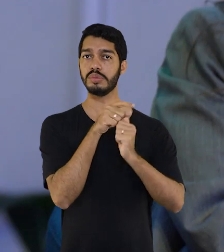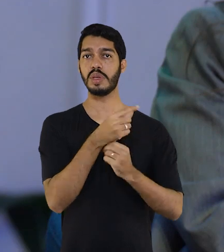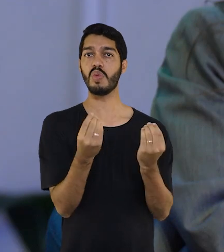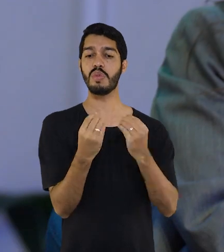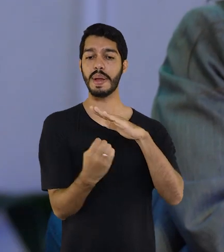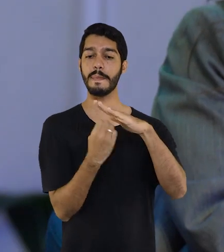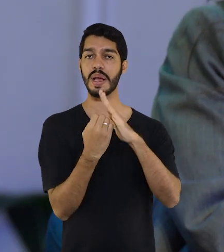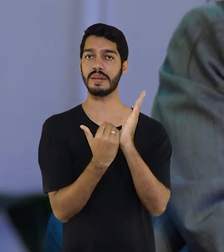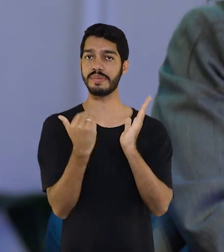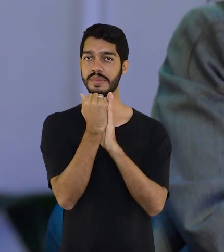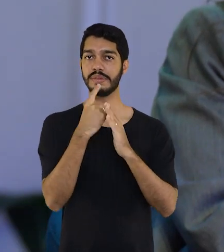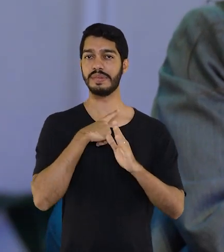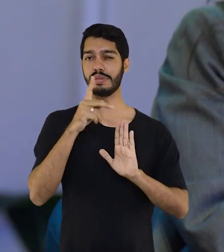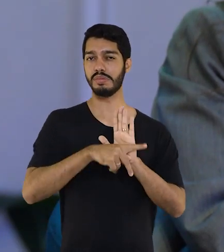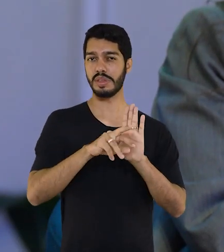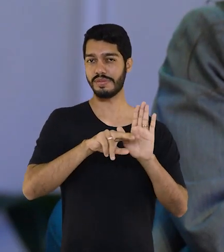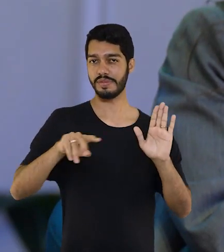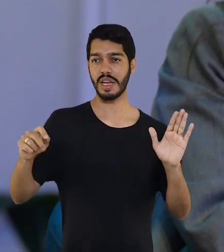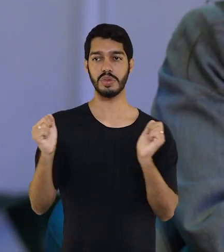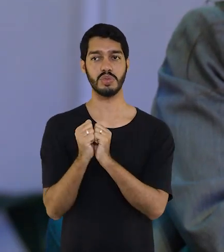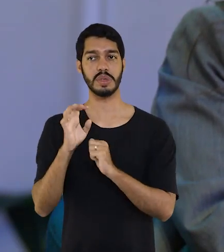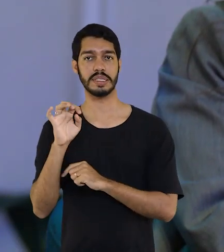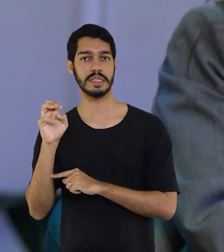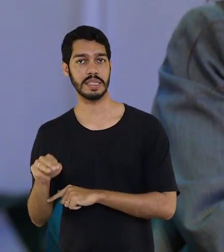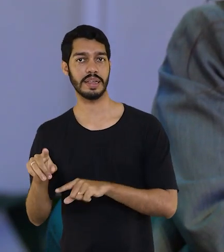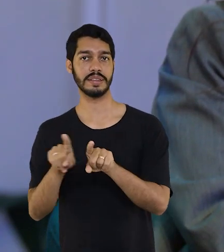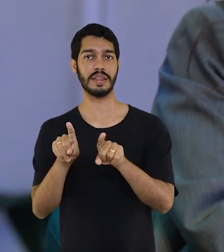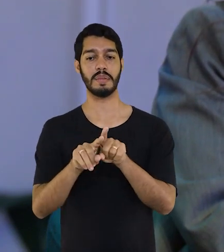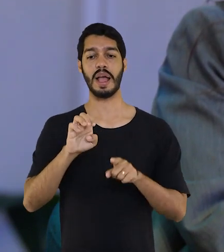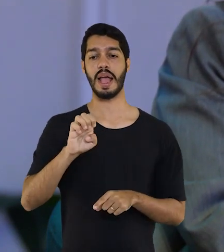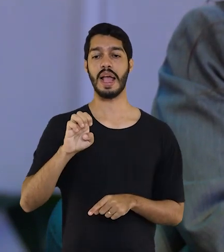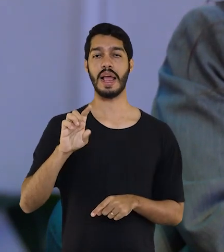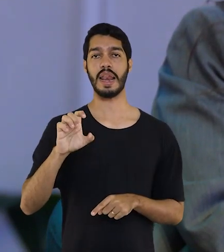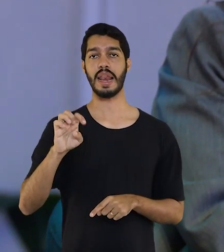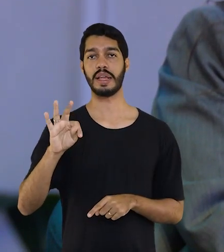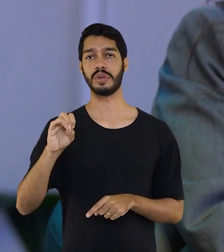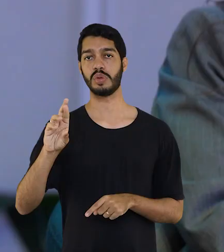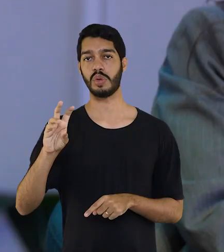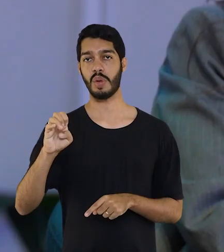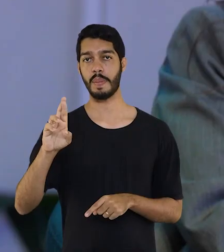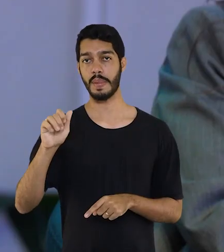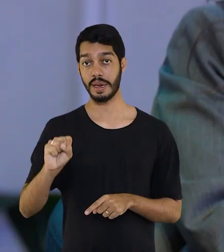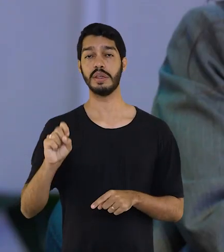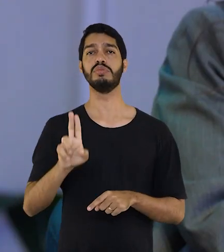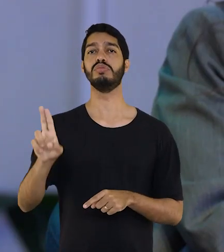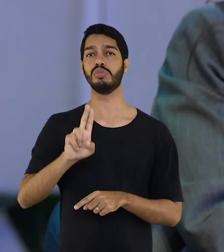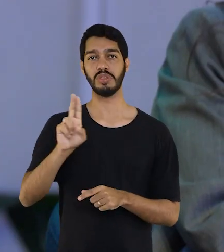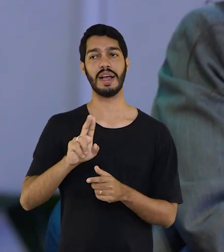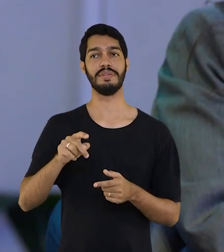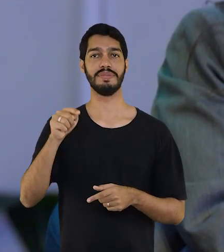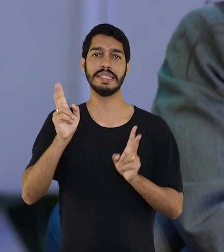para montar empresas. Nesse meio do caminho, a gente fez projetos bem relevantes com a TIM aqui no Rio, projetos relevantes com a Eletrobras Furnas aqui no Rio, tudo de